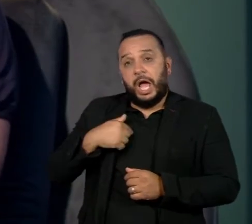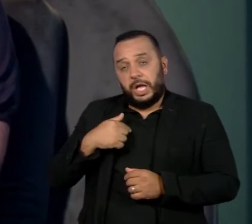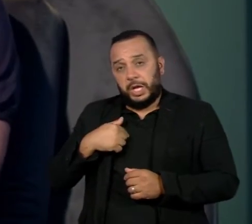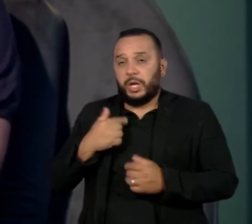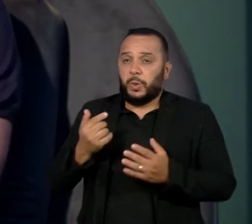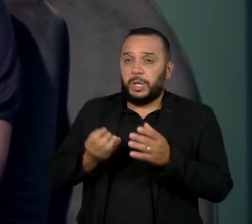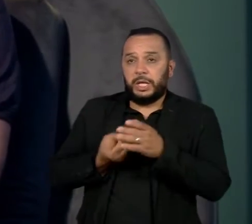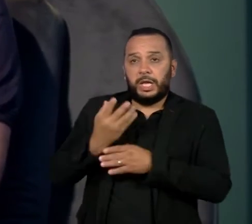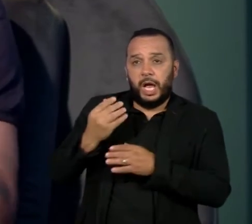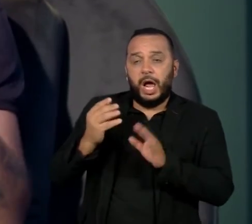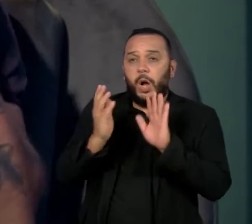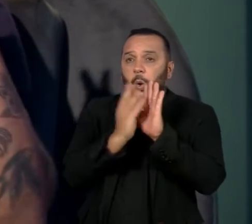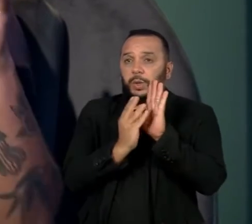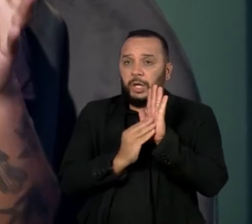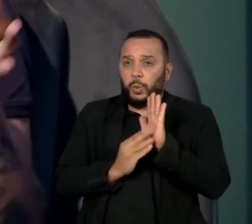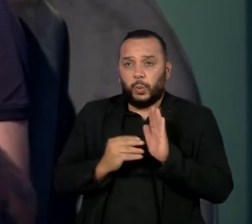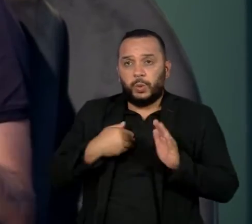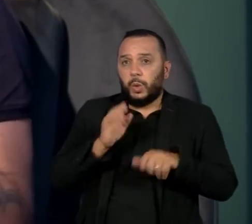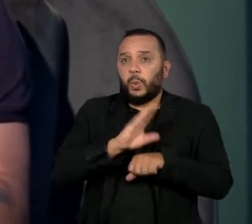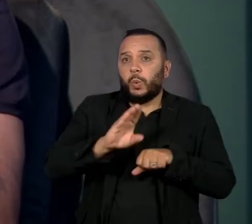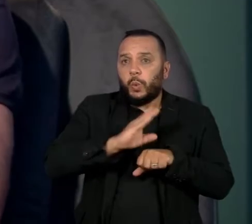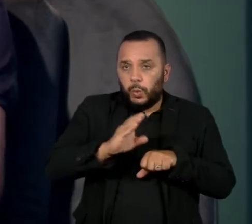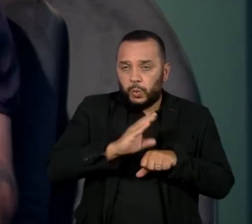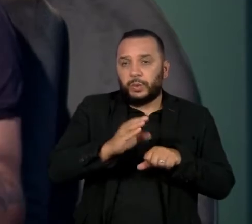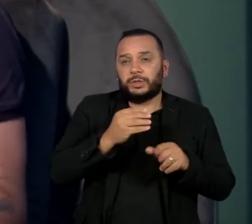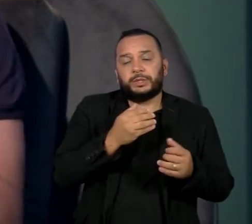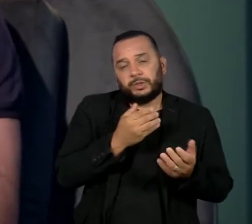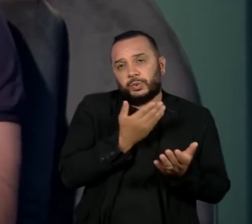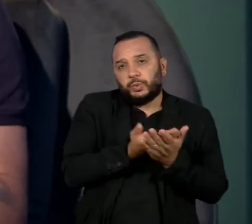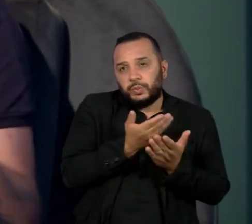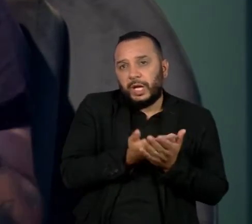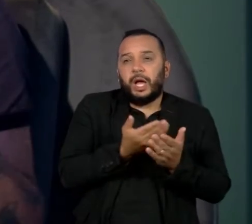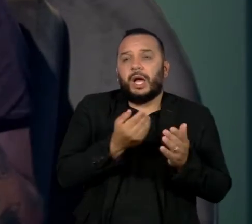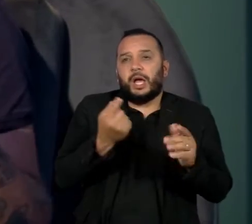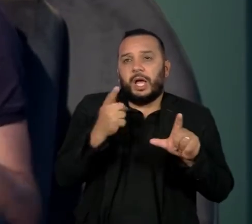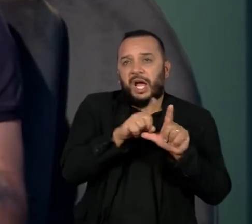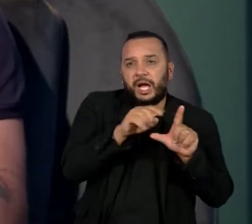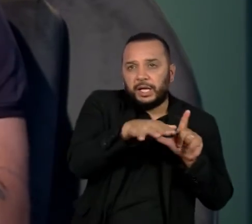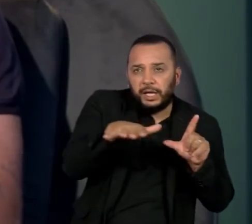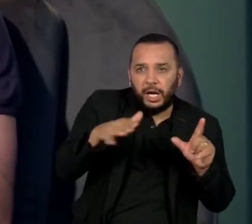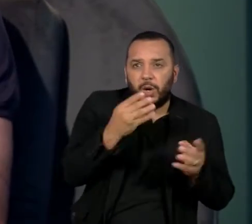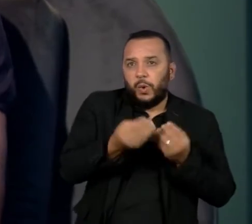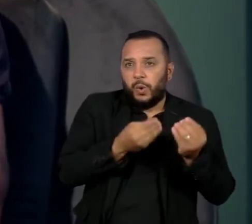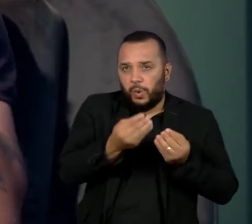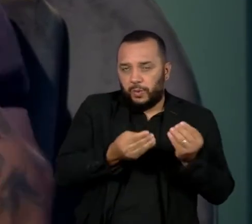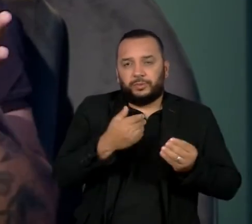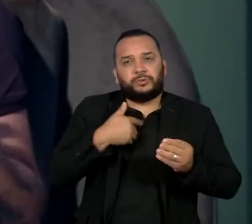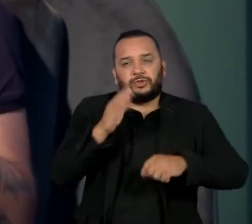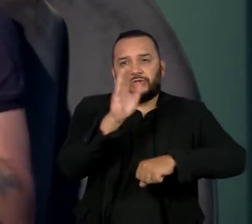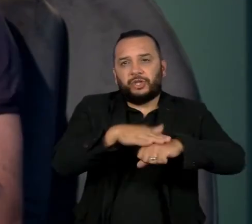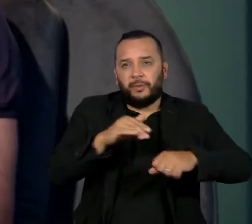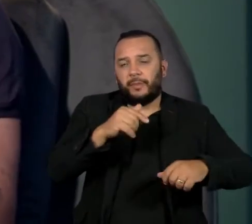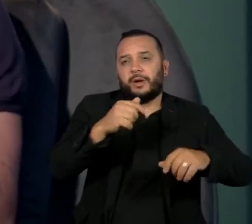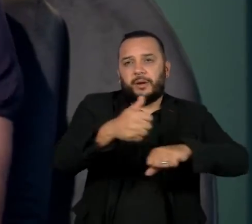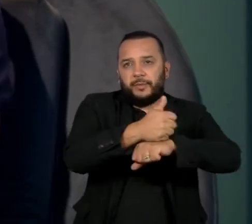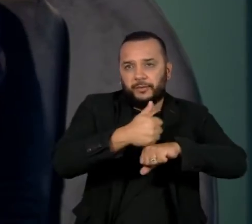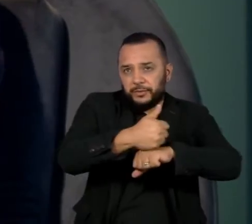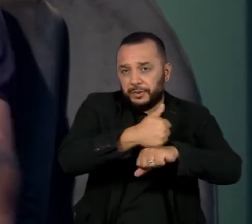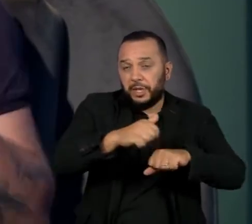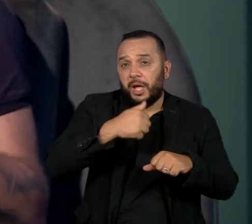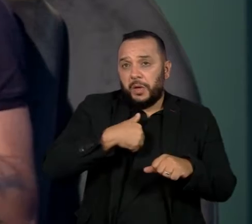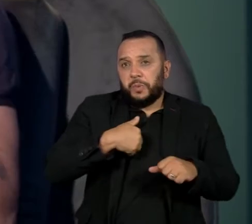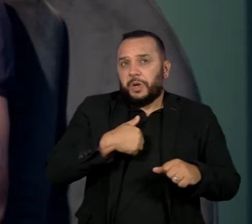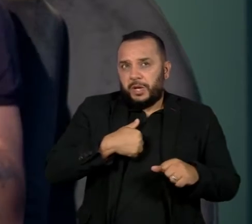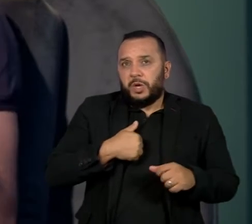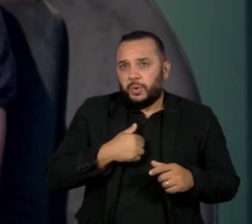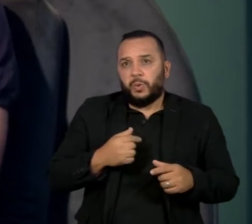de conteúdo, vou me enfiar no primeiro curso que aparecer de marketing de influência, vou contratar um monte de profissional, vou me endividar